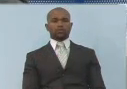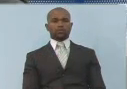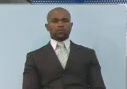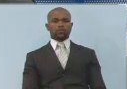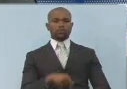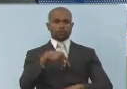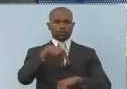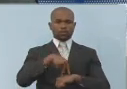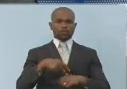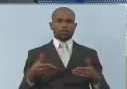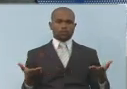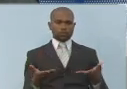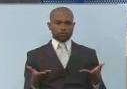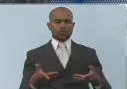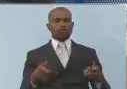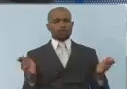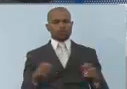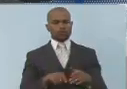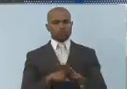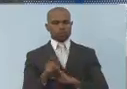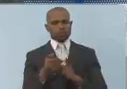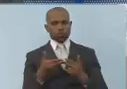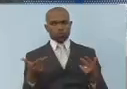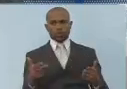uso da palavra para questionamentos.